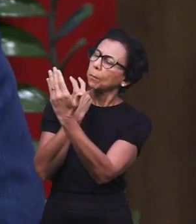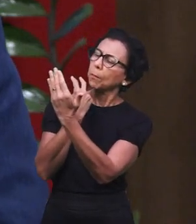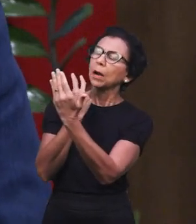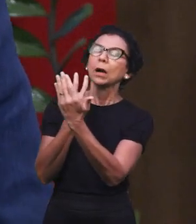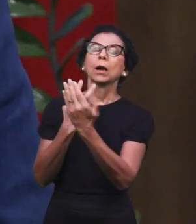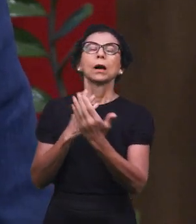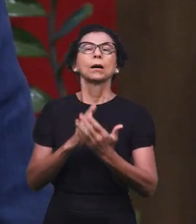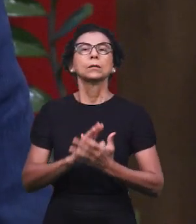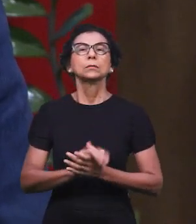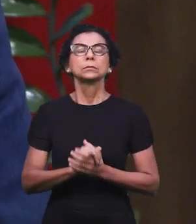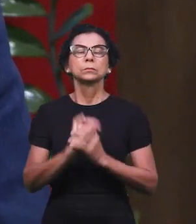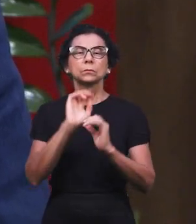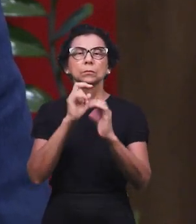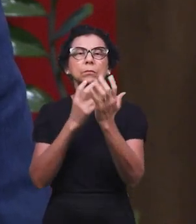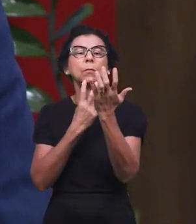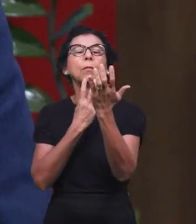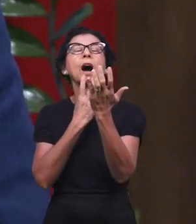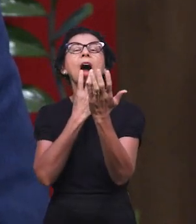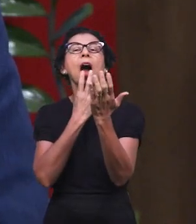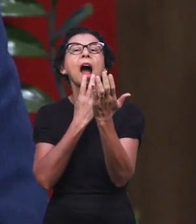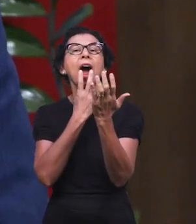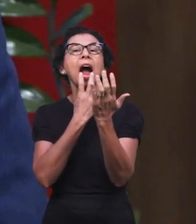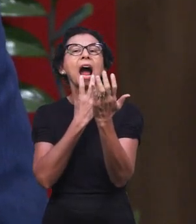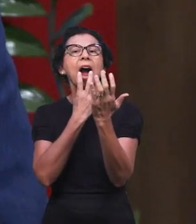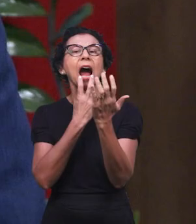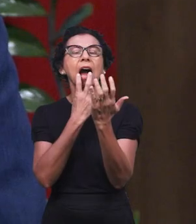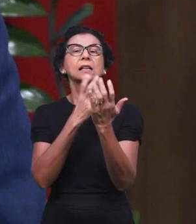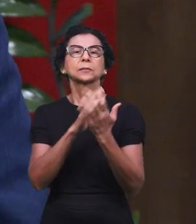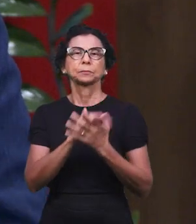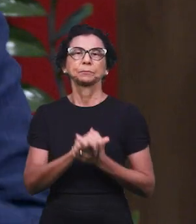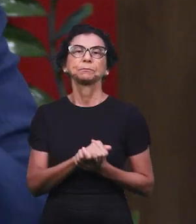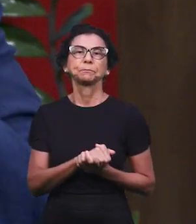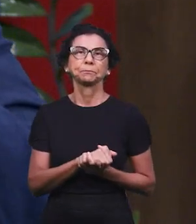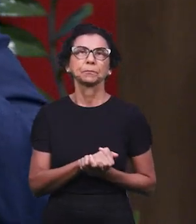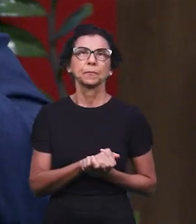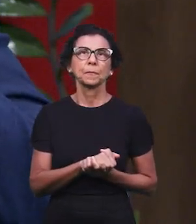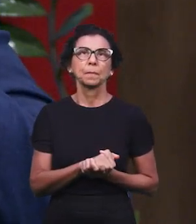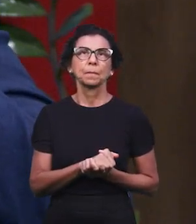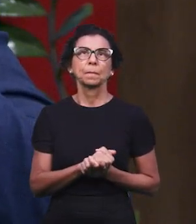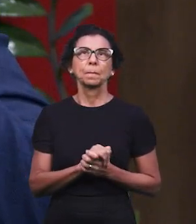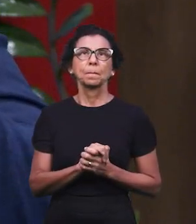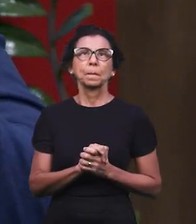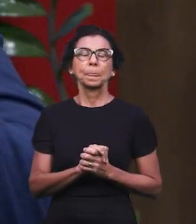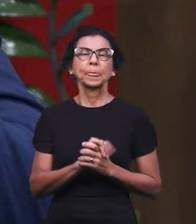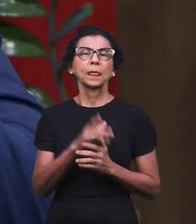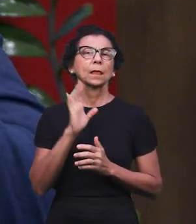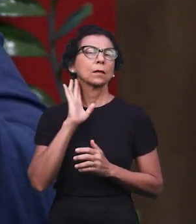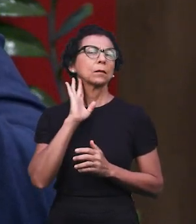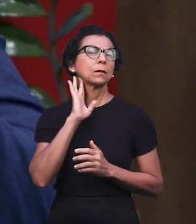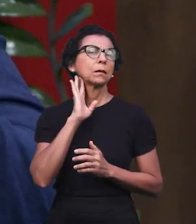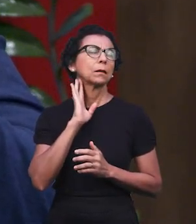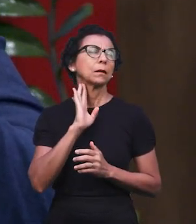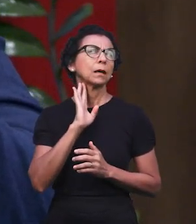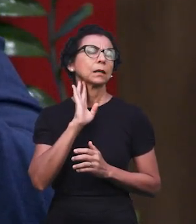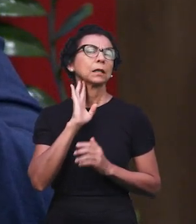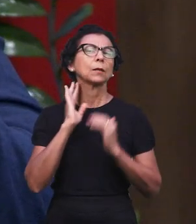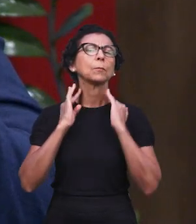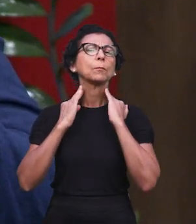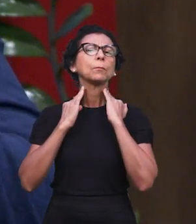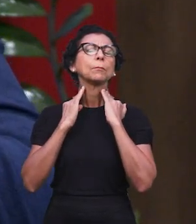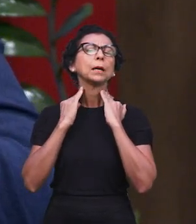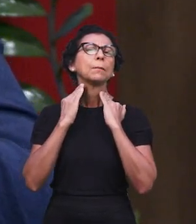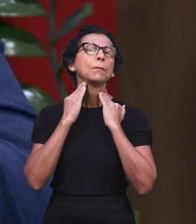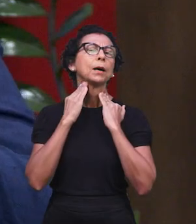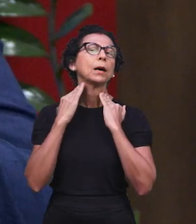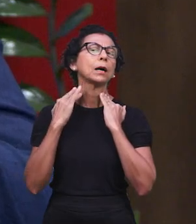analisar o céu da boca, se há alguma anormalidade ali. E aí você vai começar a palpar o seu pescoço. Se você apalpar o seu